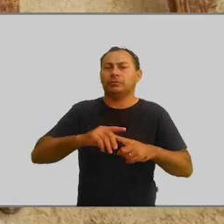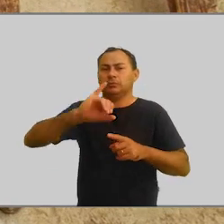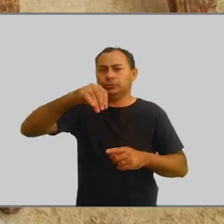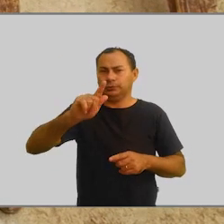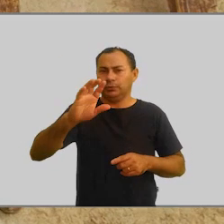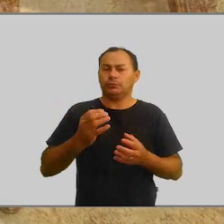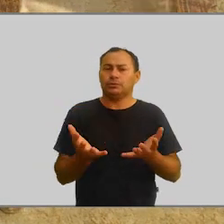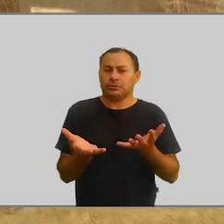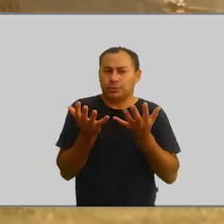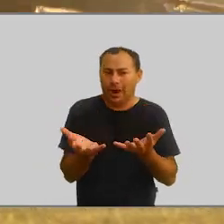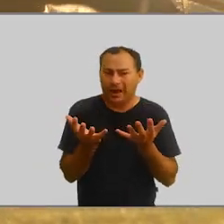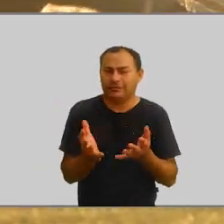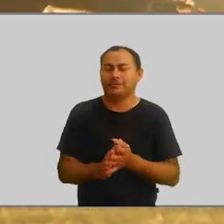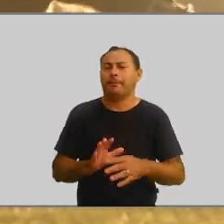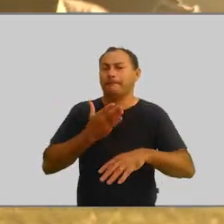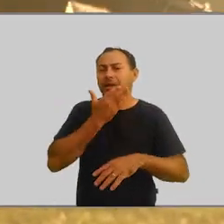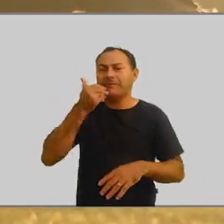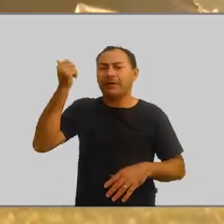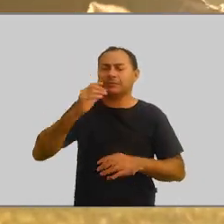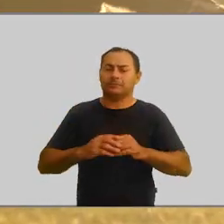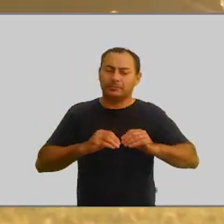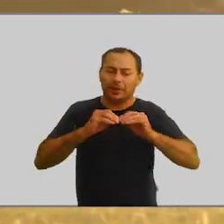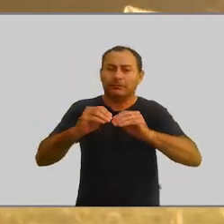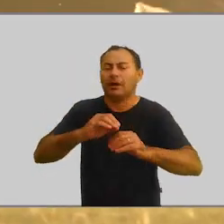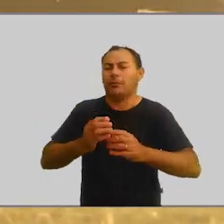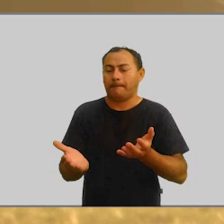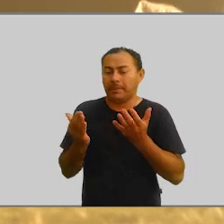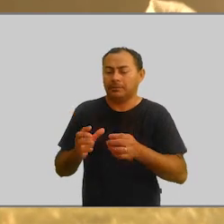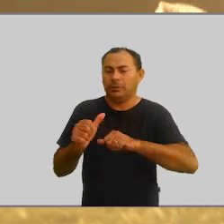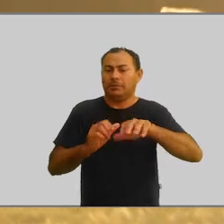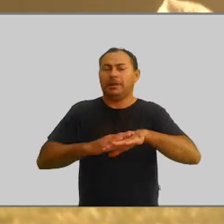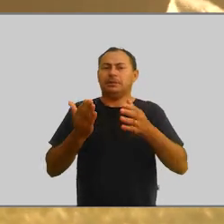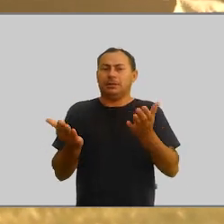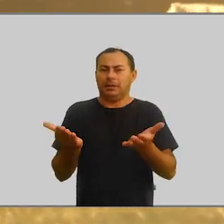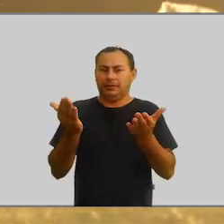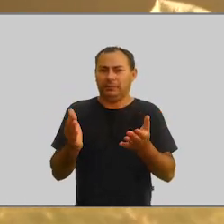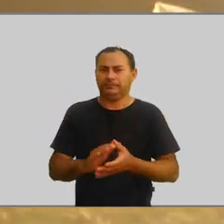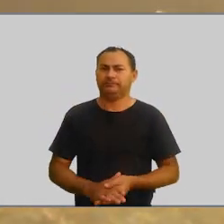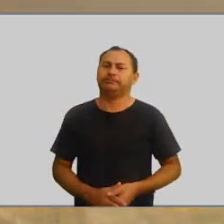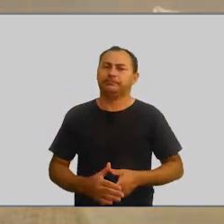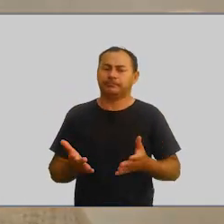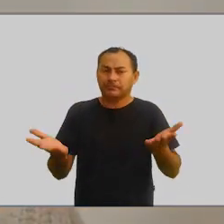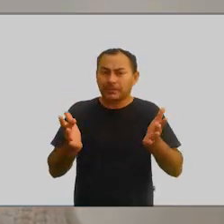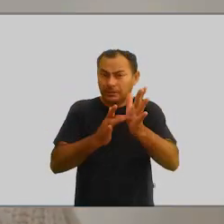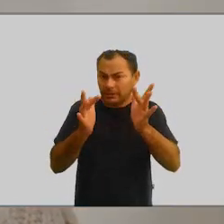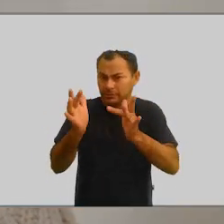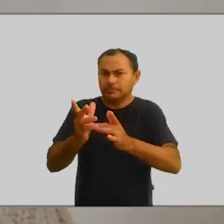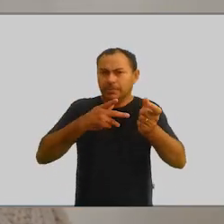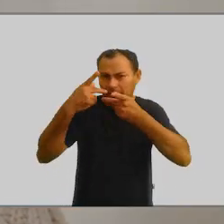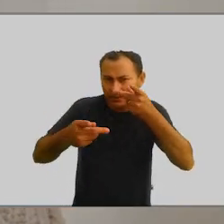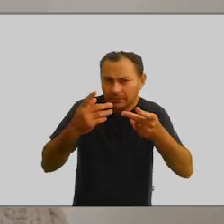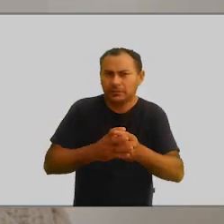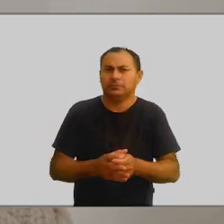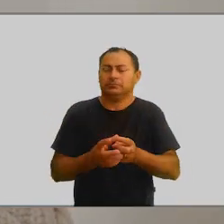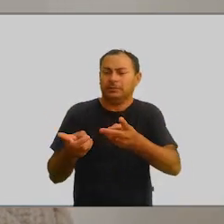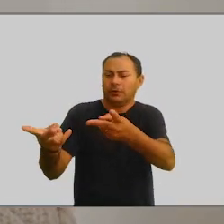jugo suave. Assim ficaria mais fácil carregar a carga, tornando-a mais leve. Jesus está